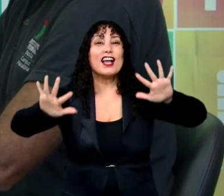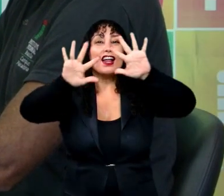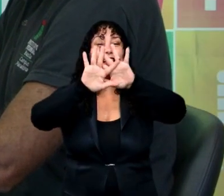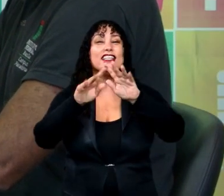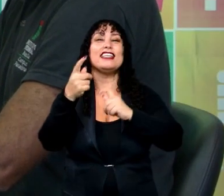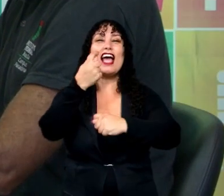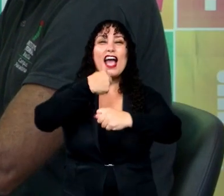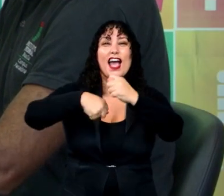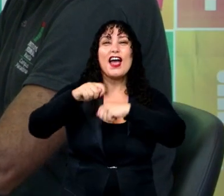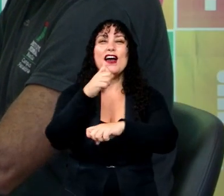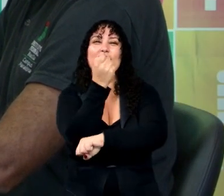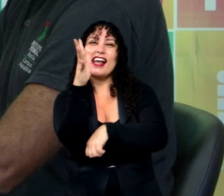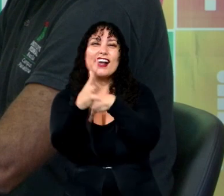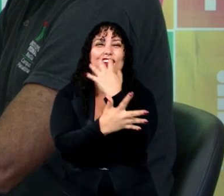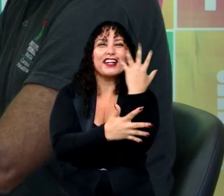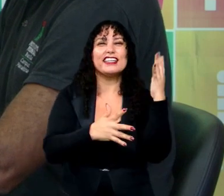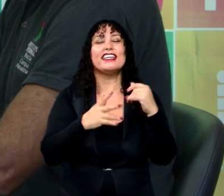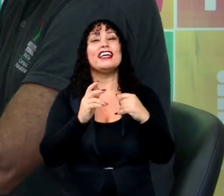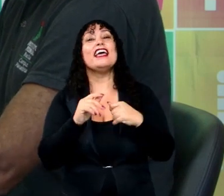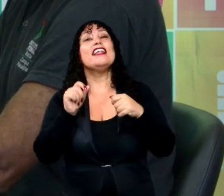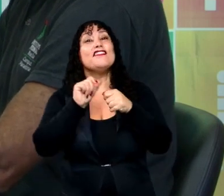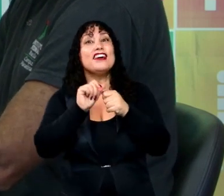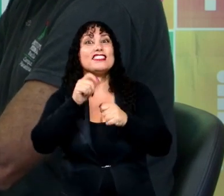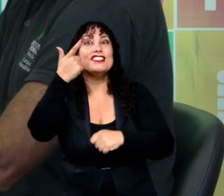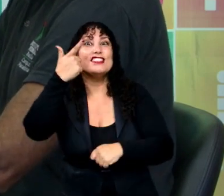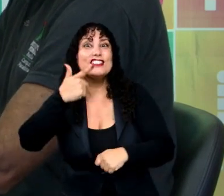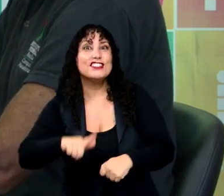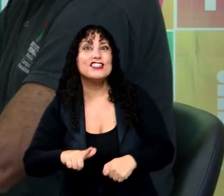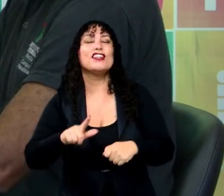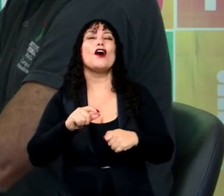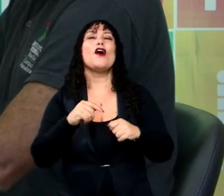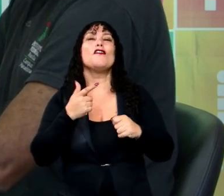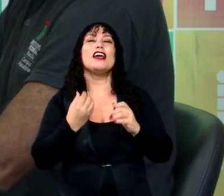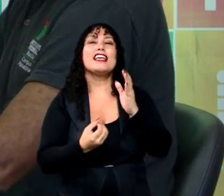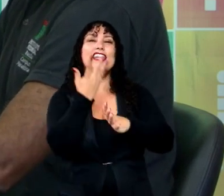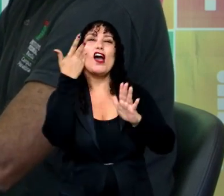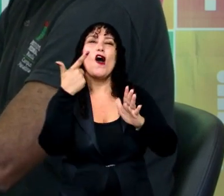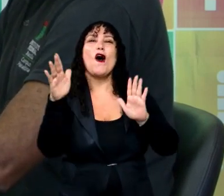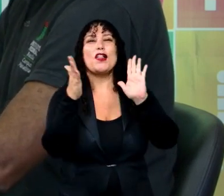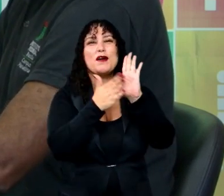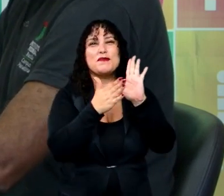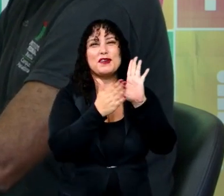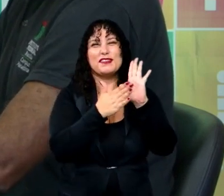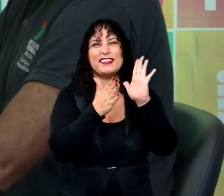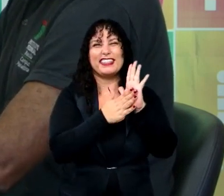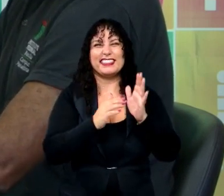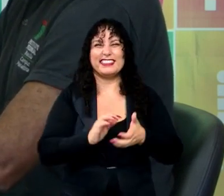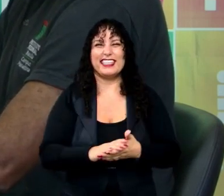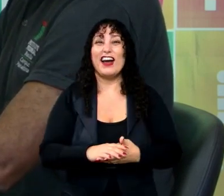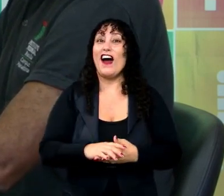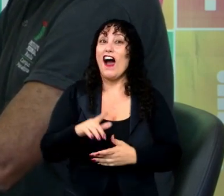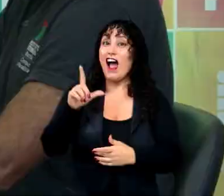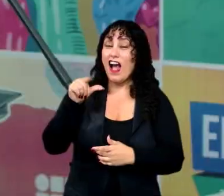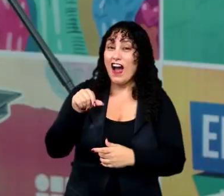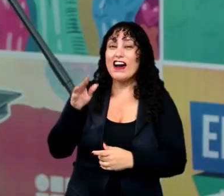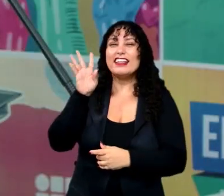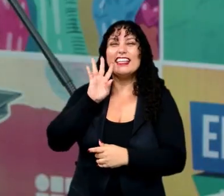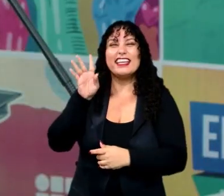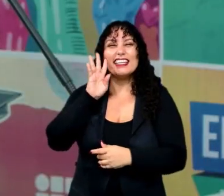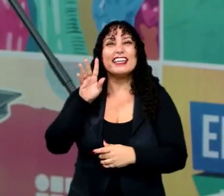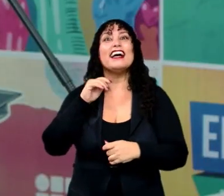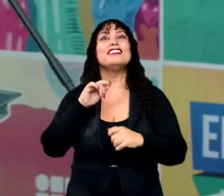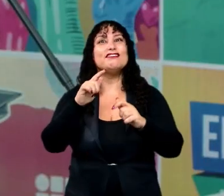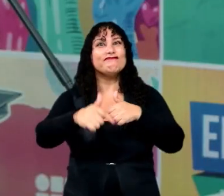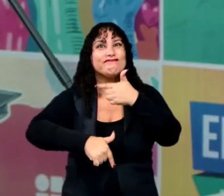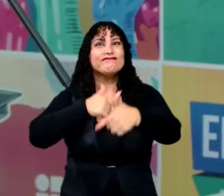eles verem não eu quero fazer de novo eles vão lá faz apresentam outra proposta caramba Olha só você vê que é uma iniciativa que tem dado